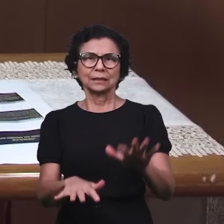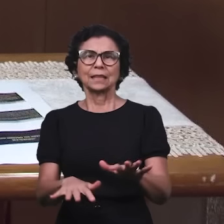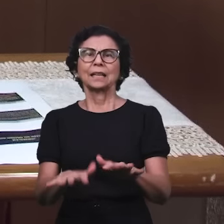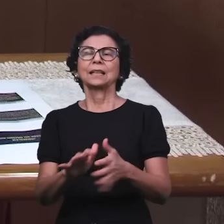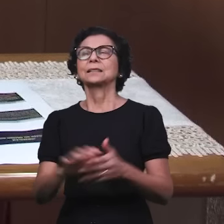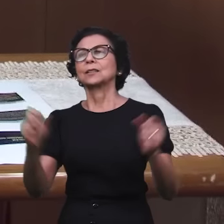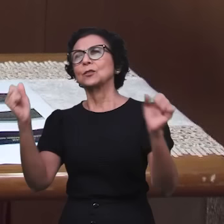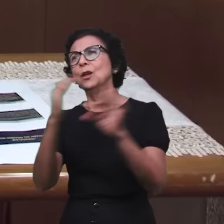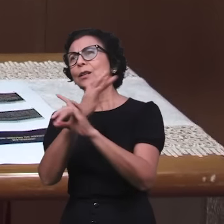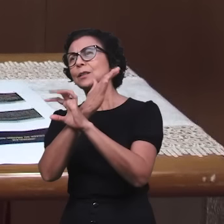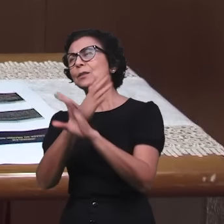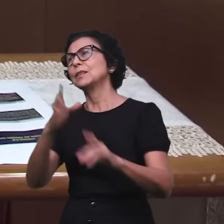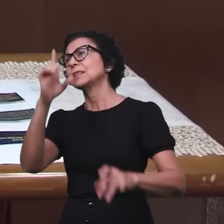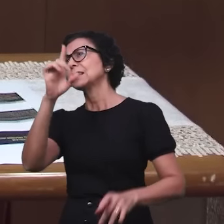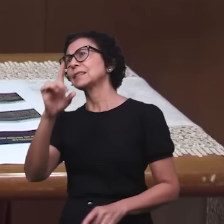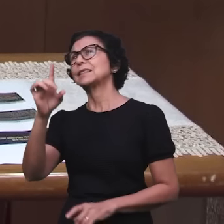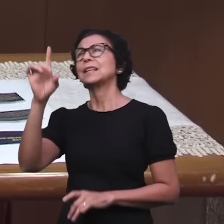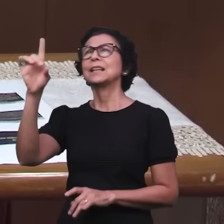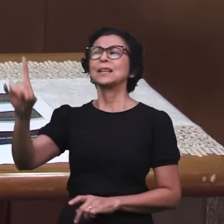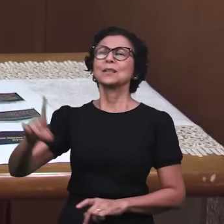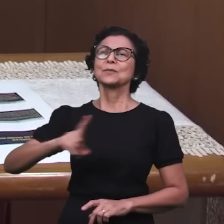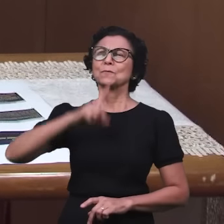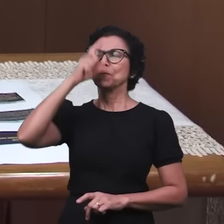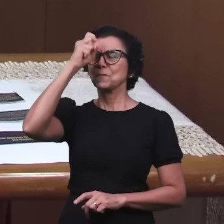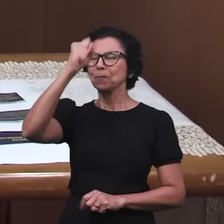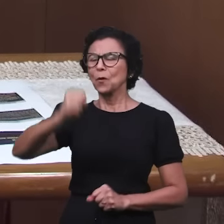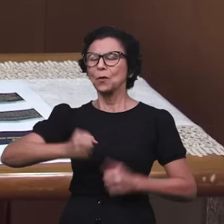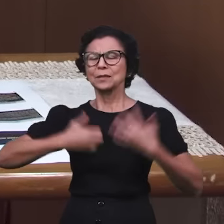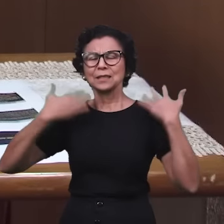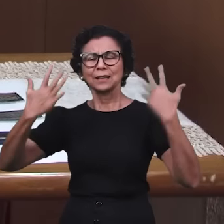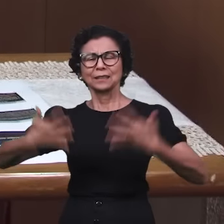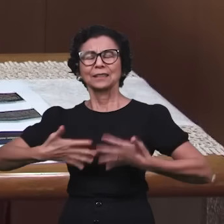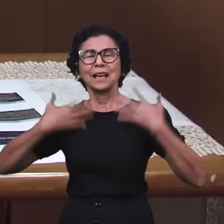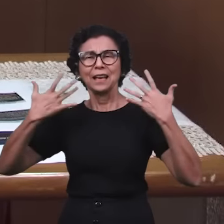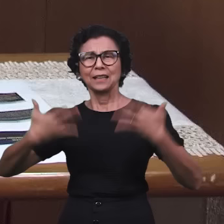Davi glorificava ao Senhor com todas as suas forças.